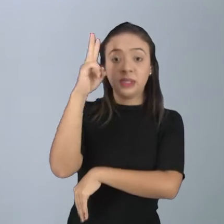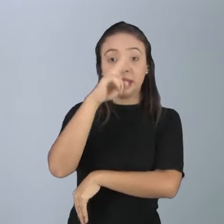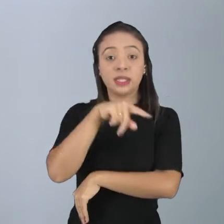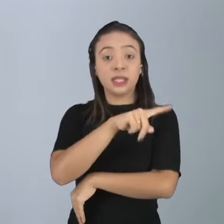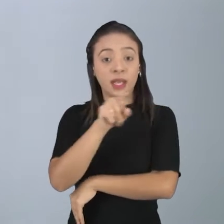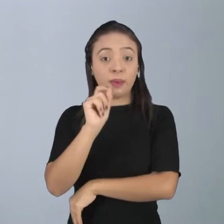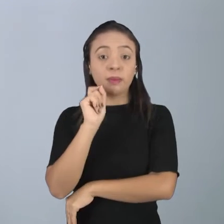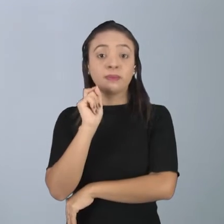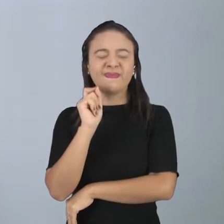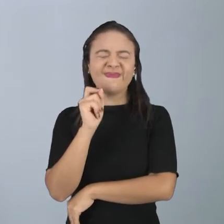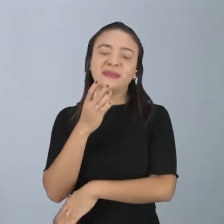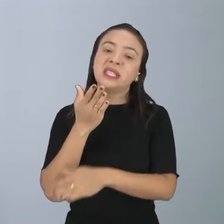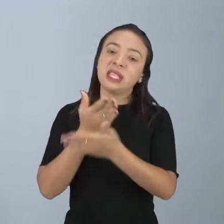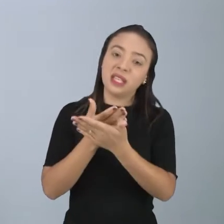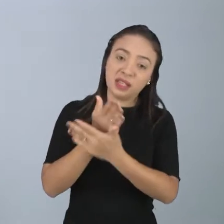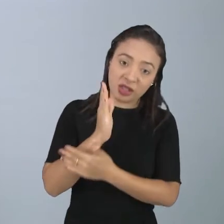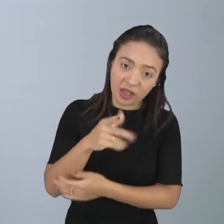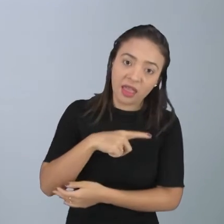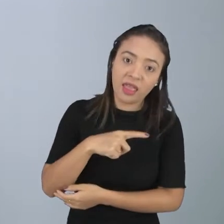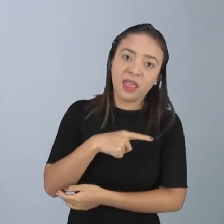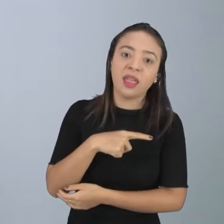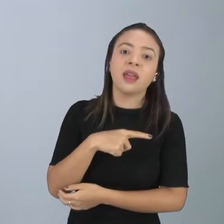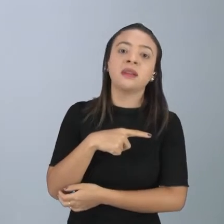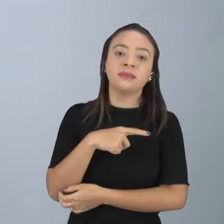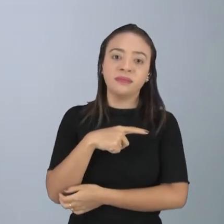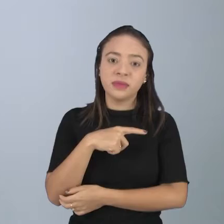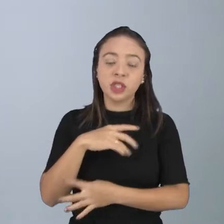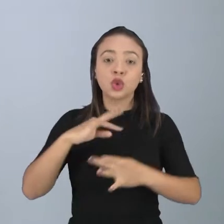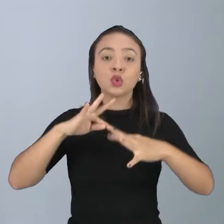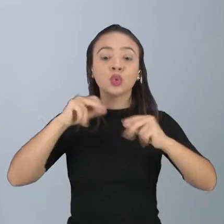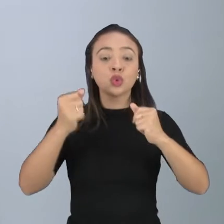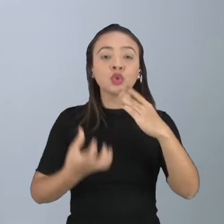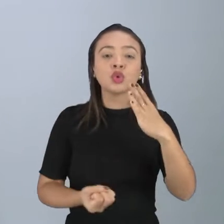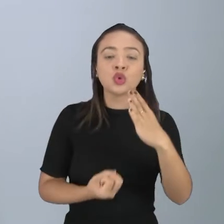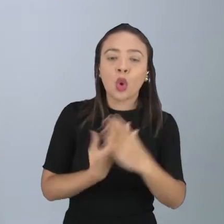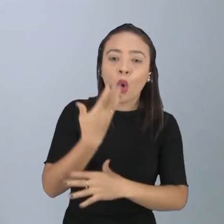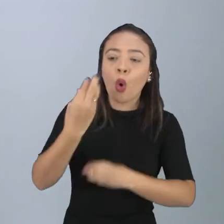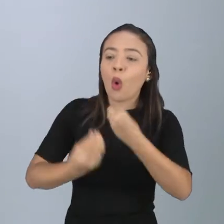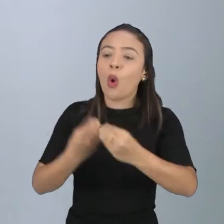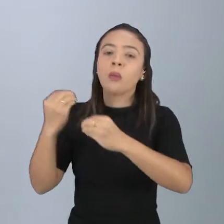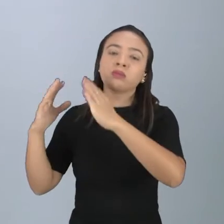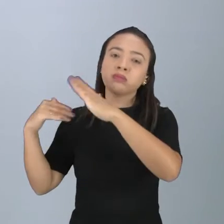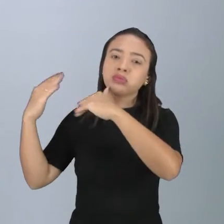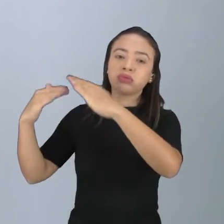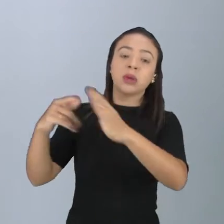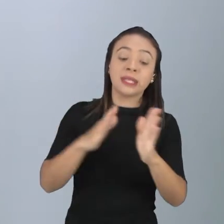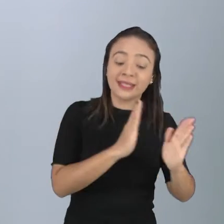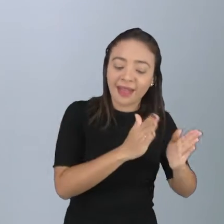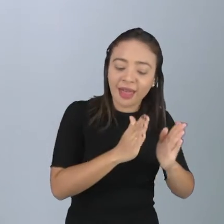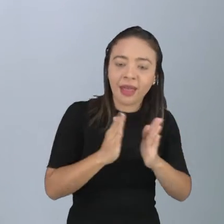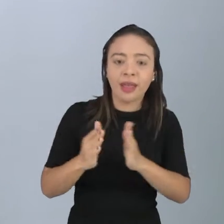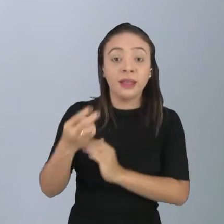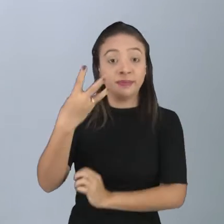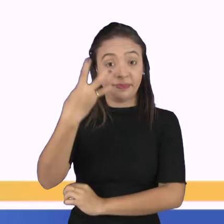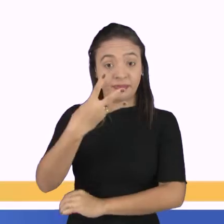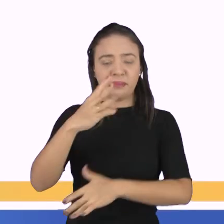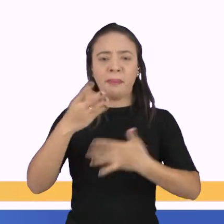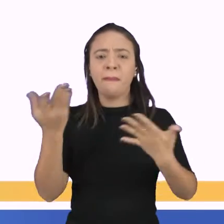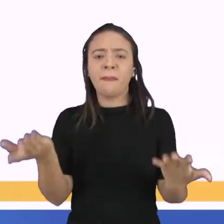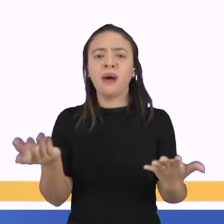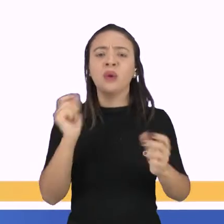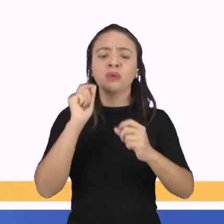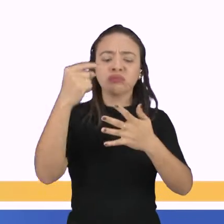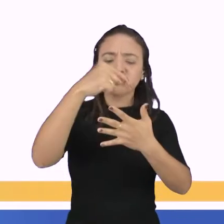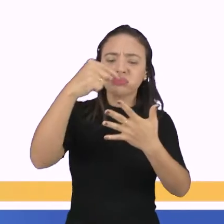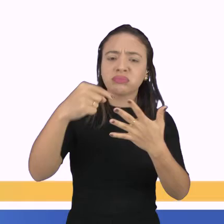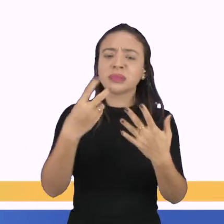nossas aulas que eu falei para vocês que toda a história da formação da língua inglesa se dividiu em 3 partes. Mas que partes são essas? Letra